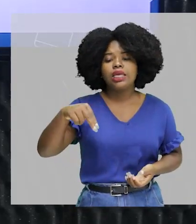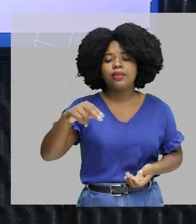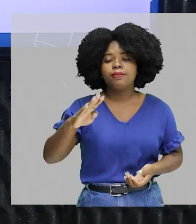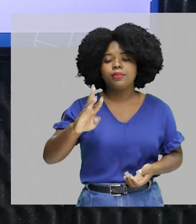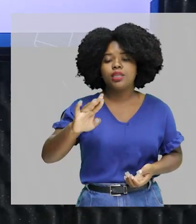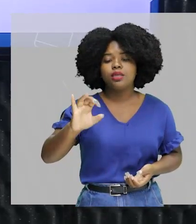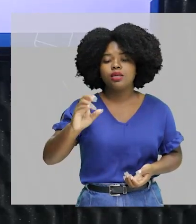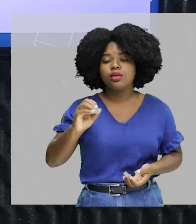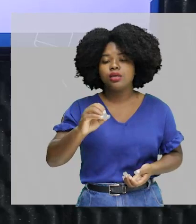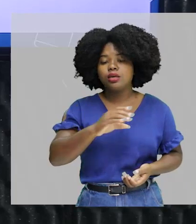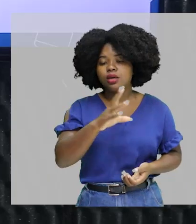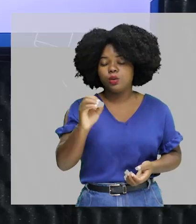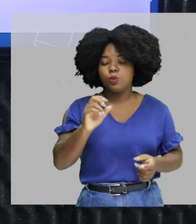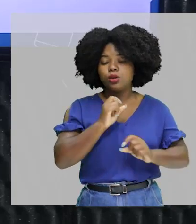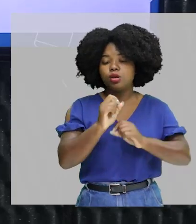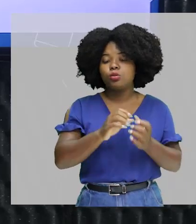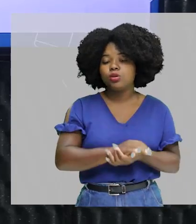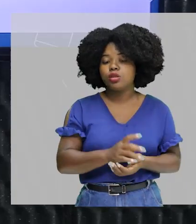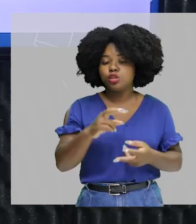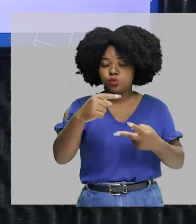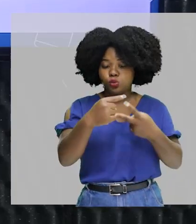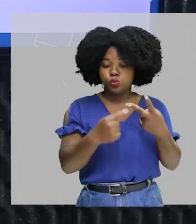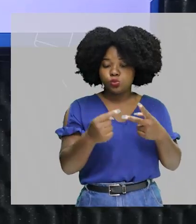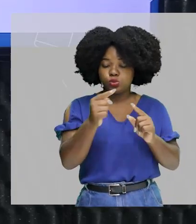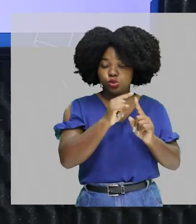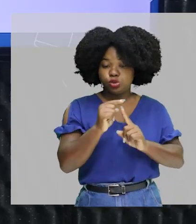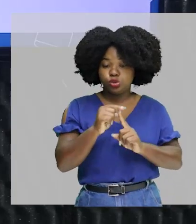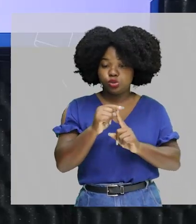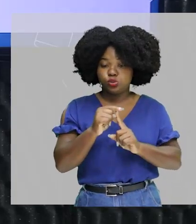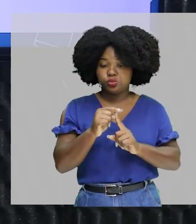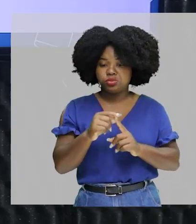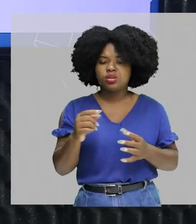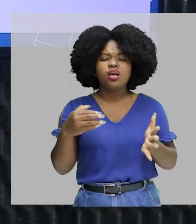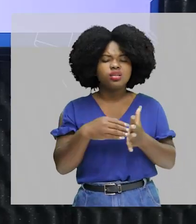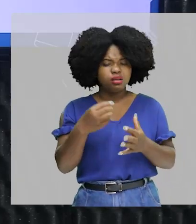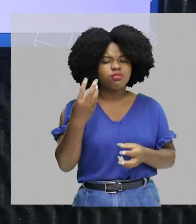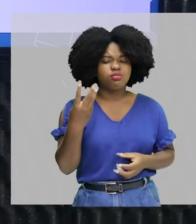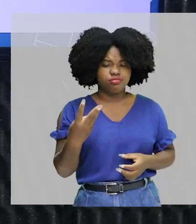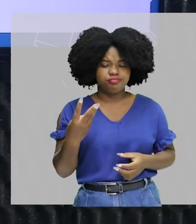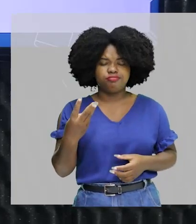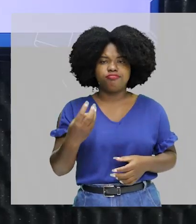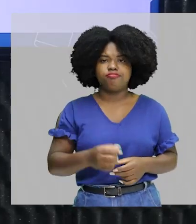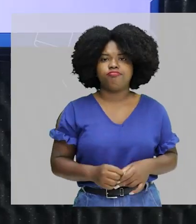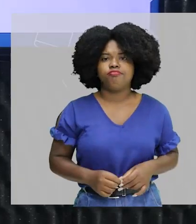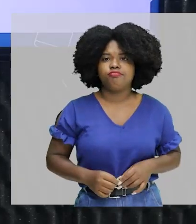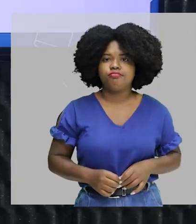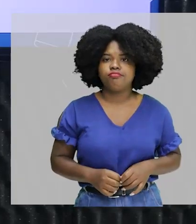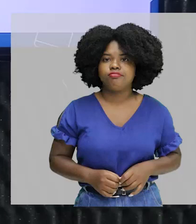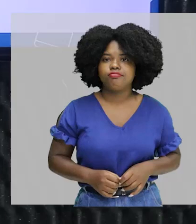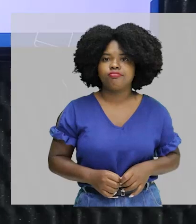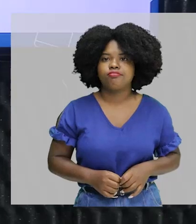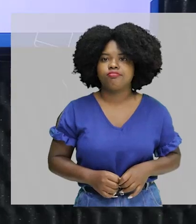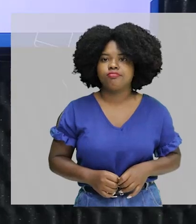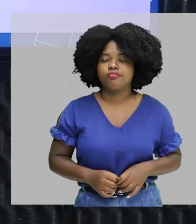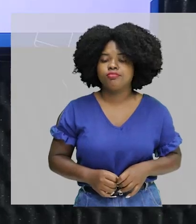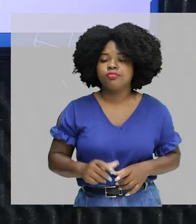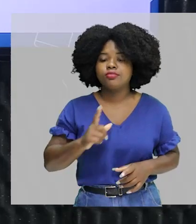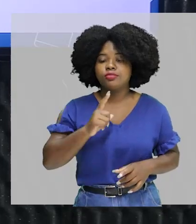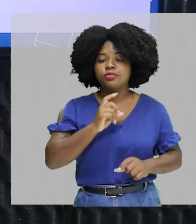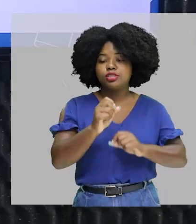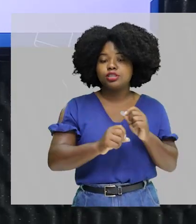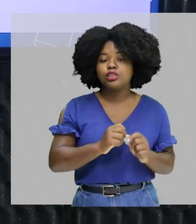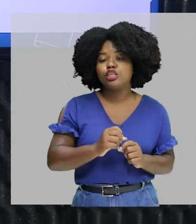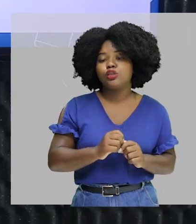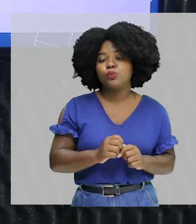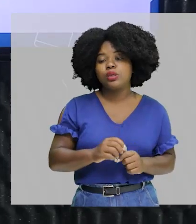apresentar 2 folhetos embrionários até 3 folhetos embrionários. No caso das esponjas do